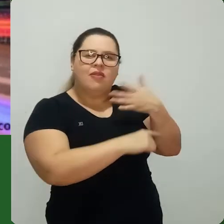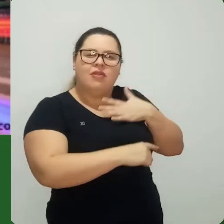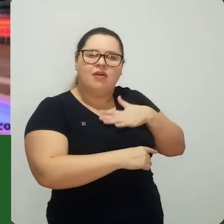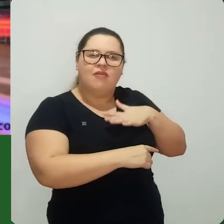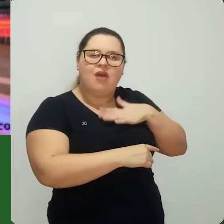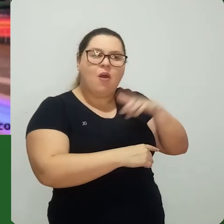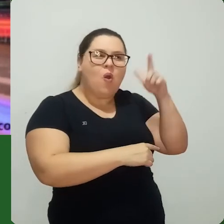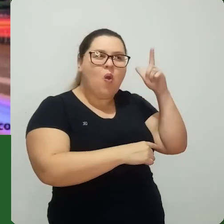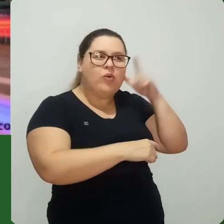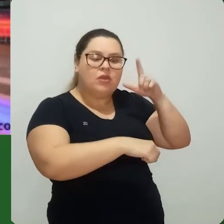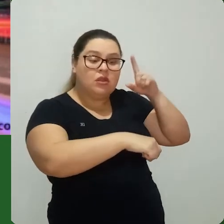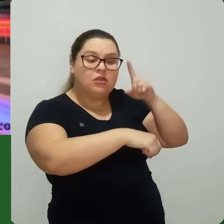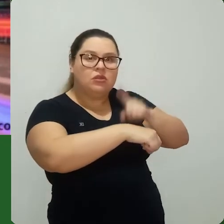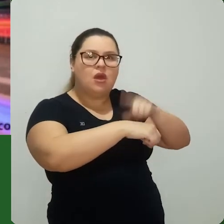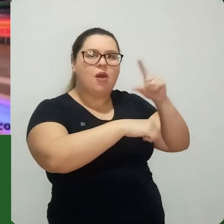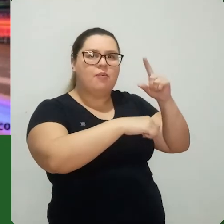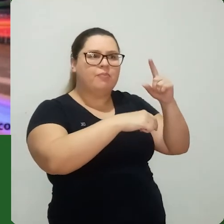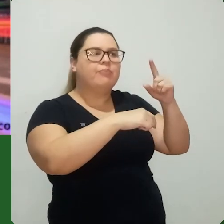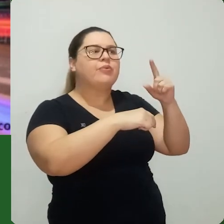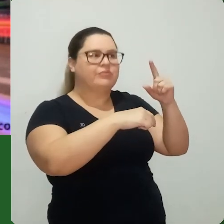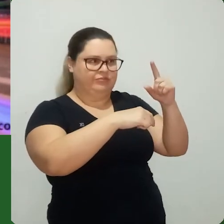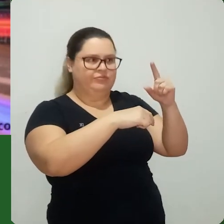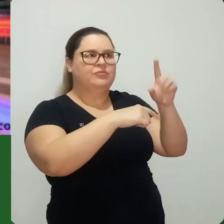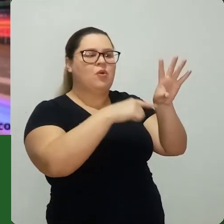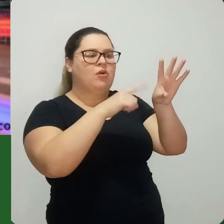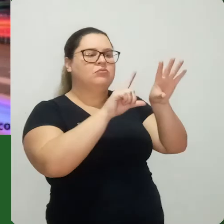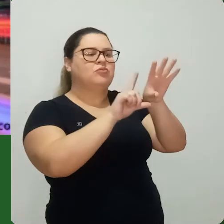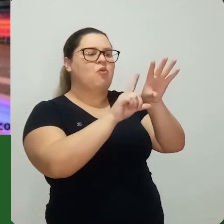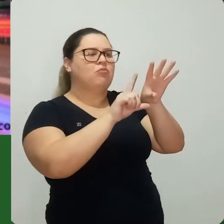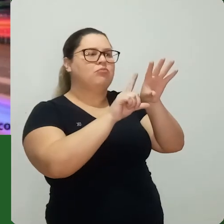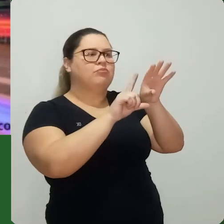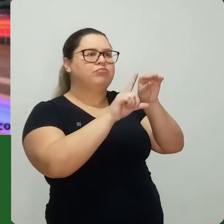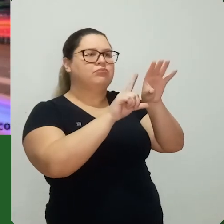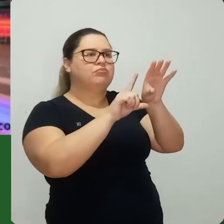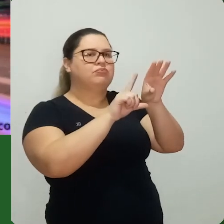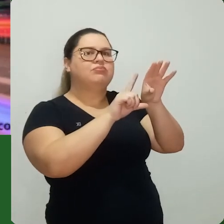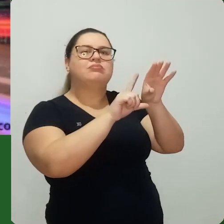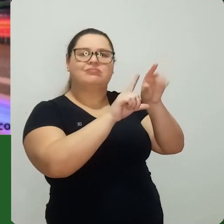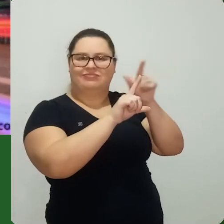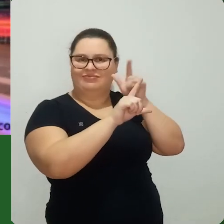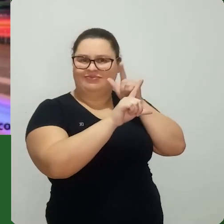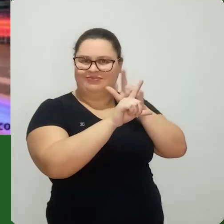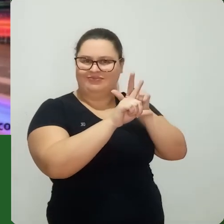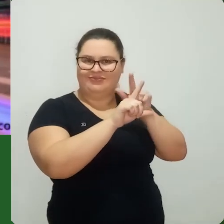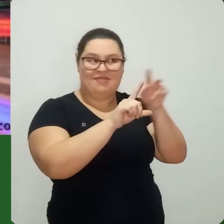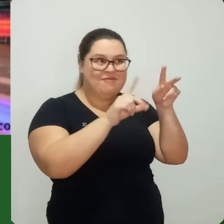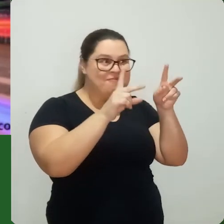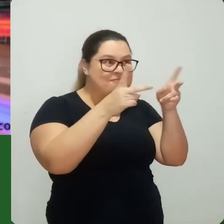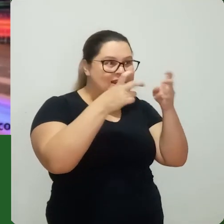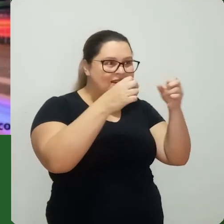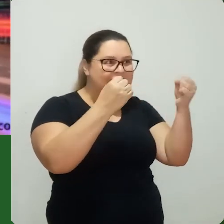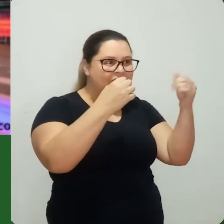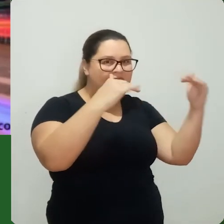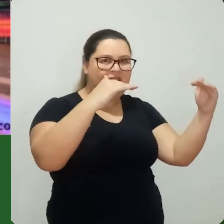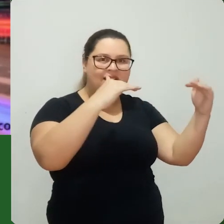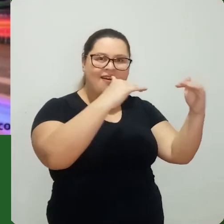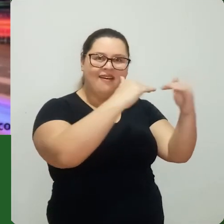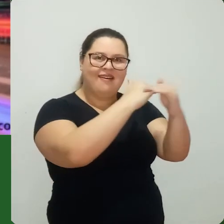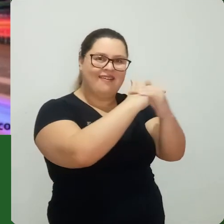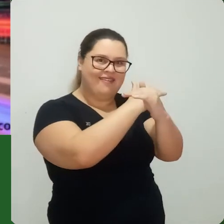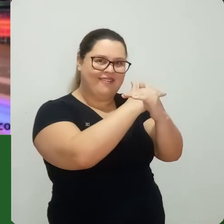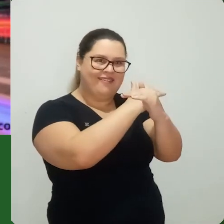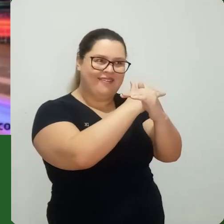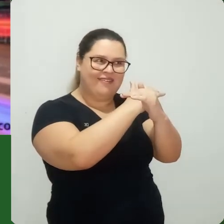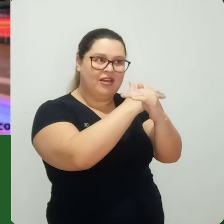conseguir registrar o tempo ali que o carro passou por ele e chegou até aquele ponto mais à frente. Outra coisa que